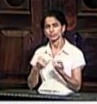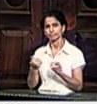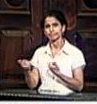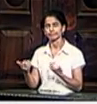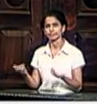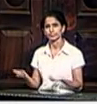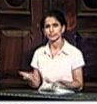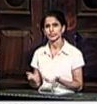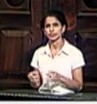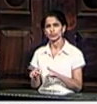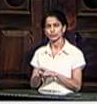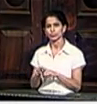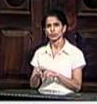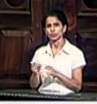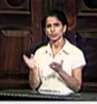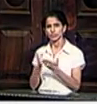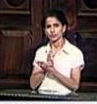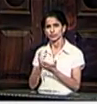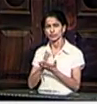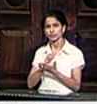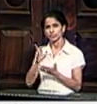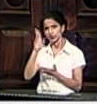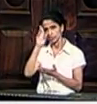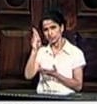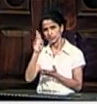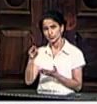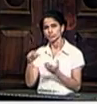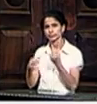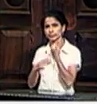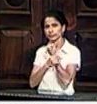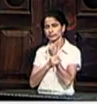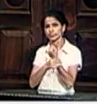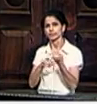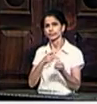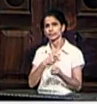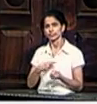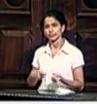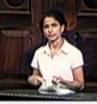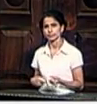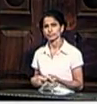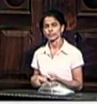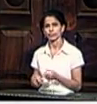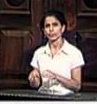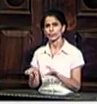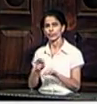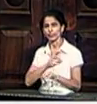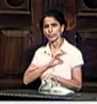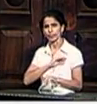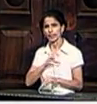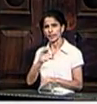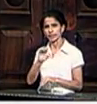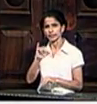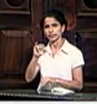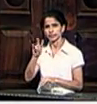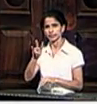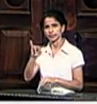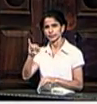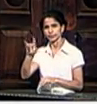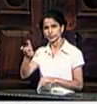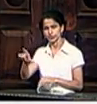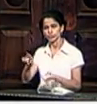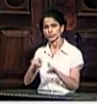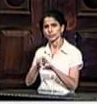por algumas representações classistas da segurança pública, seja da Polícia Civil, seja da Polícia